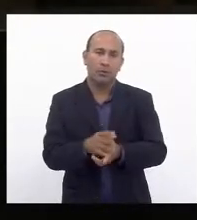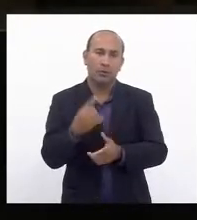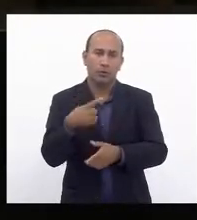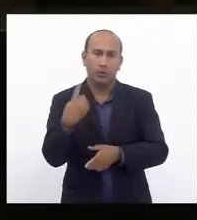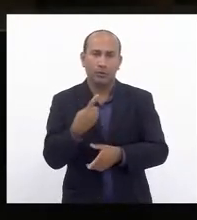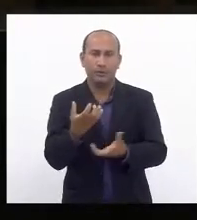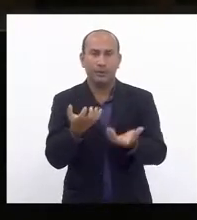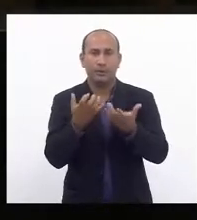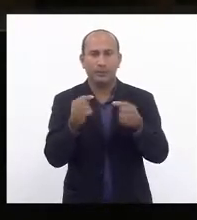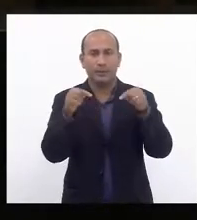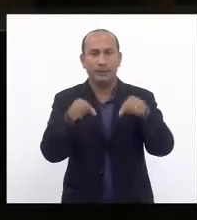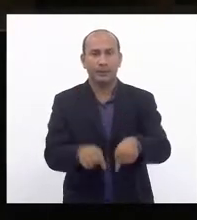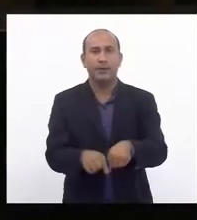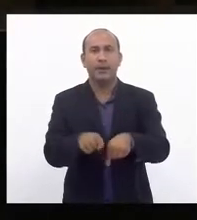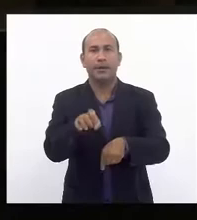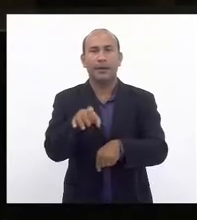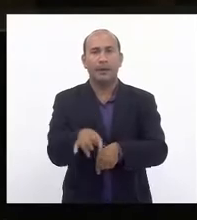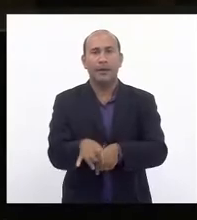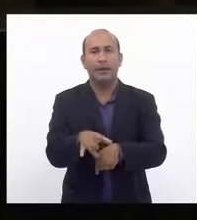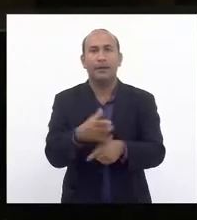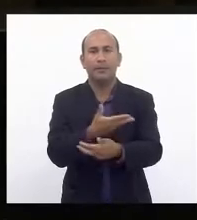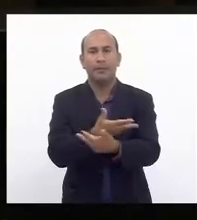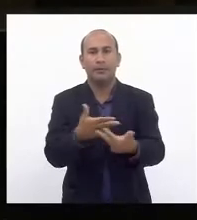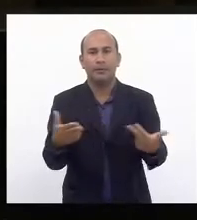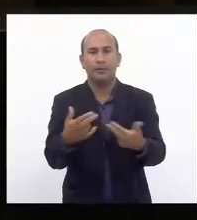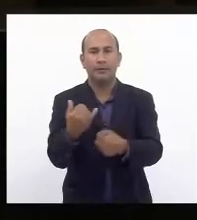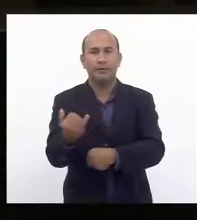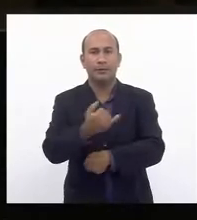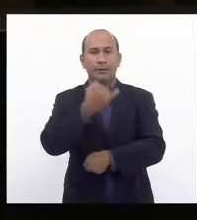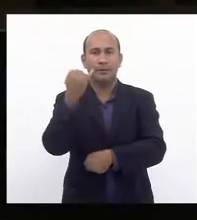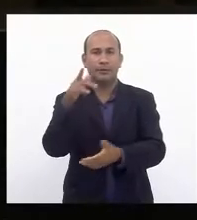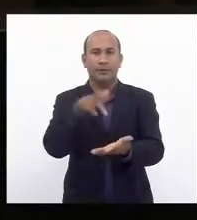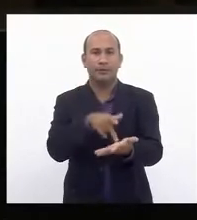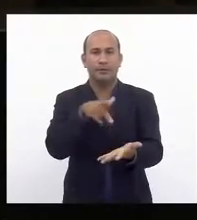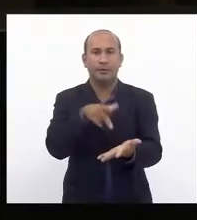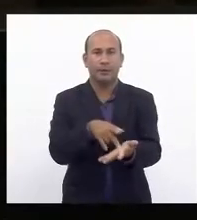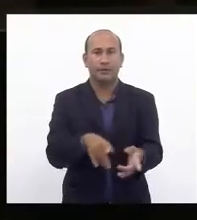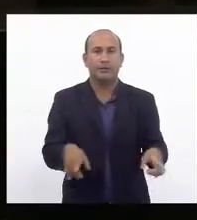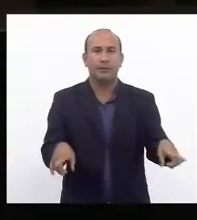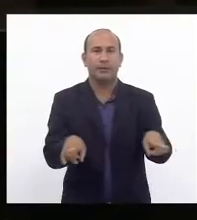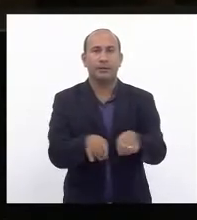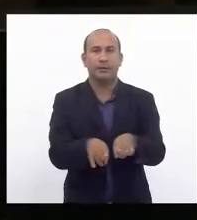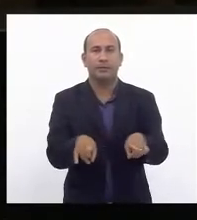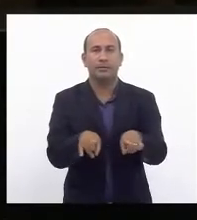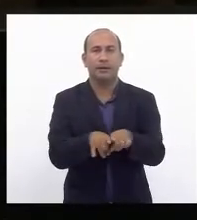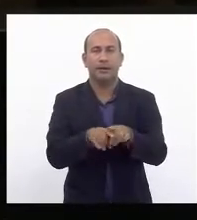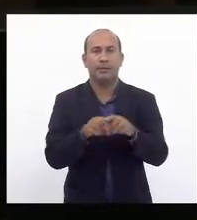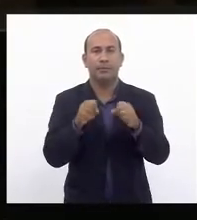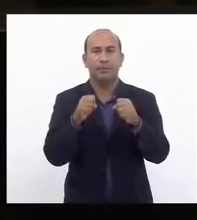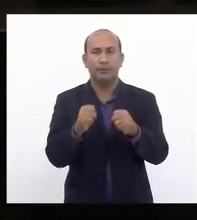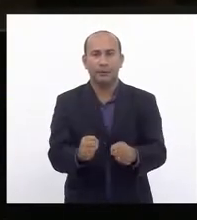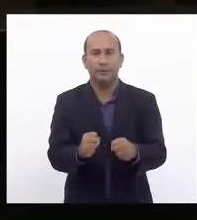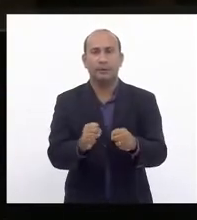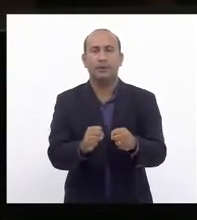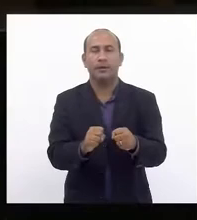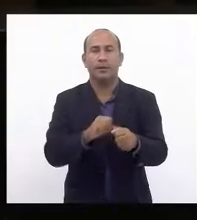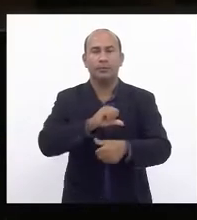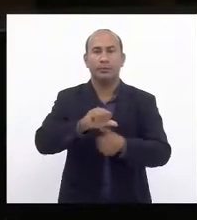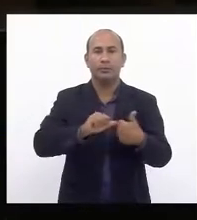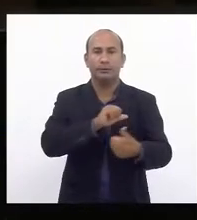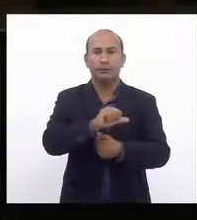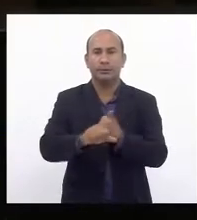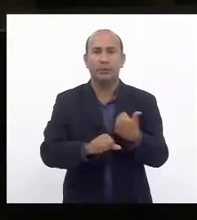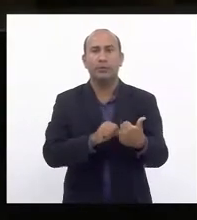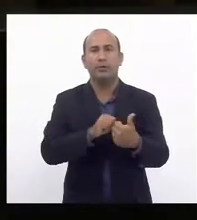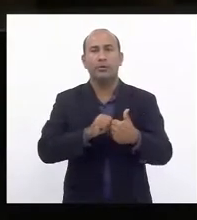aqui é algo pautado na realidade e pautado também na possibilidade de transformação de